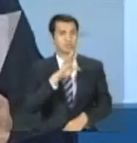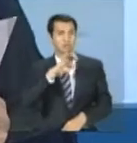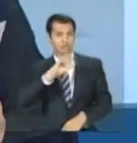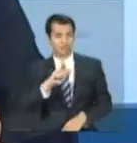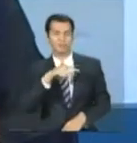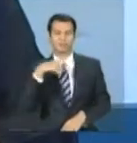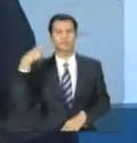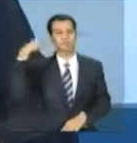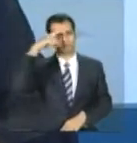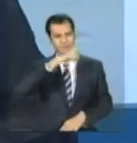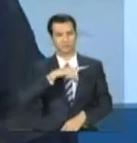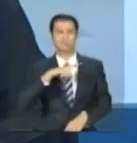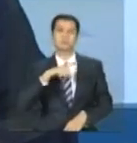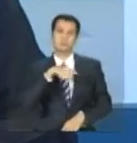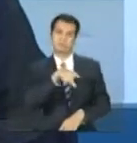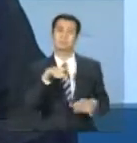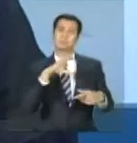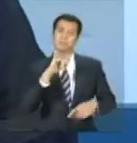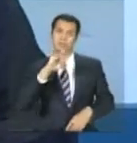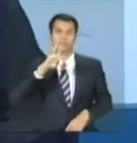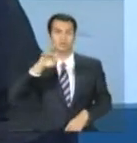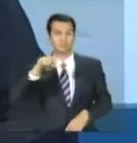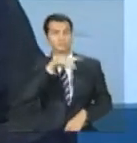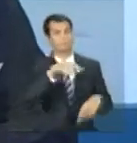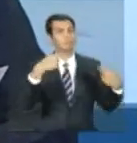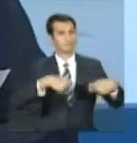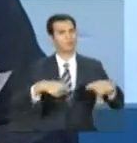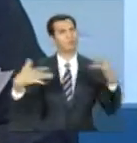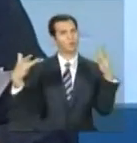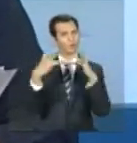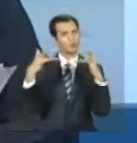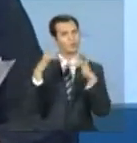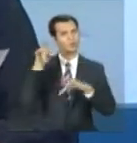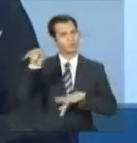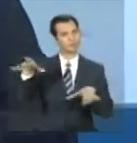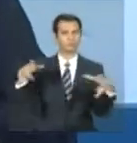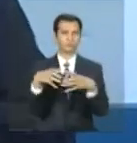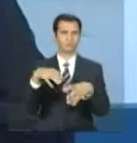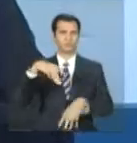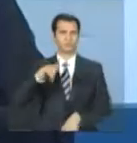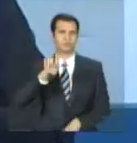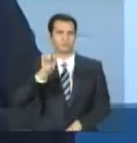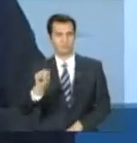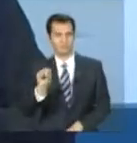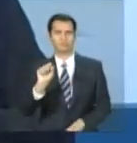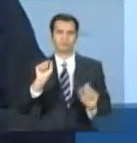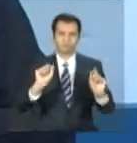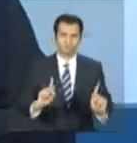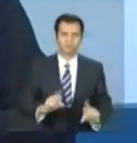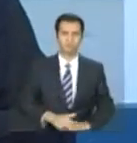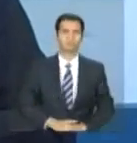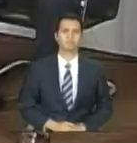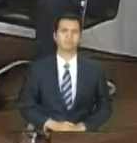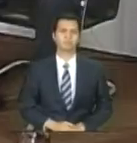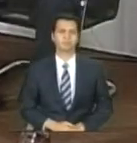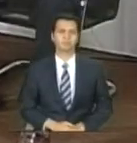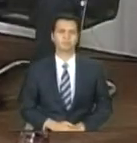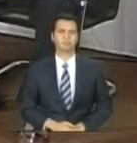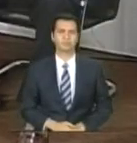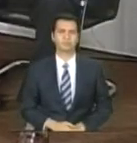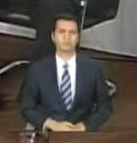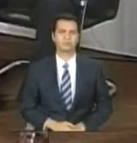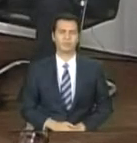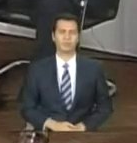essa dificuldade, então ela deve entrar em contato com vocês para tratar sobre esse assunto. Eu acho que nesse caso valeria